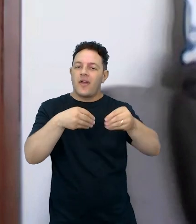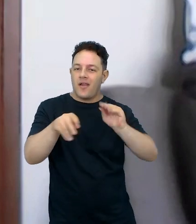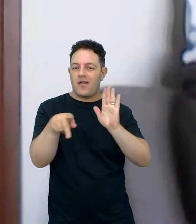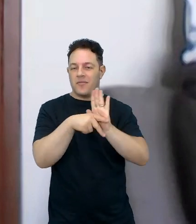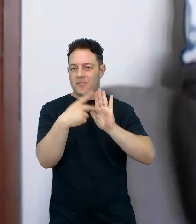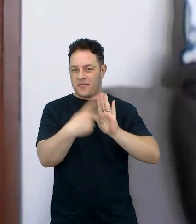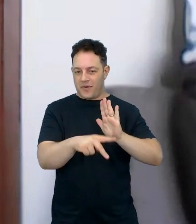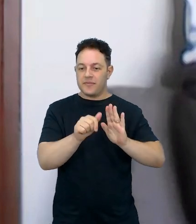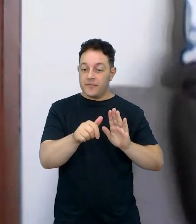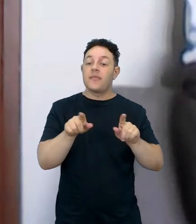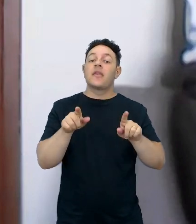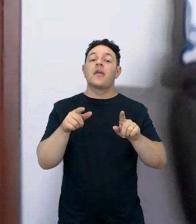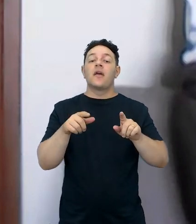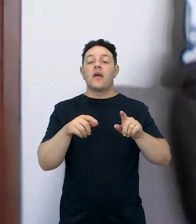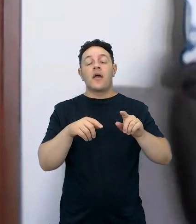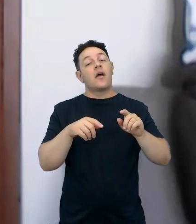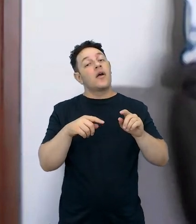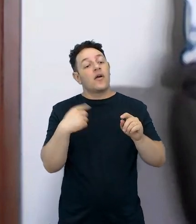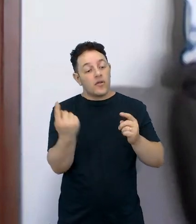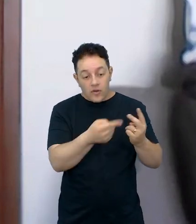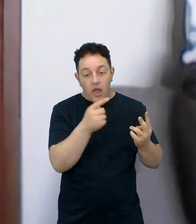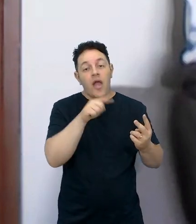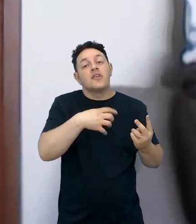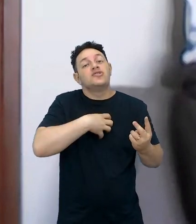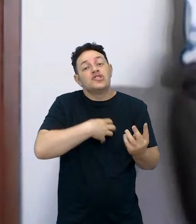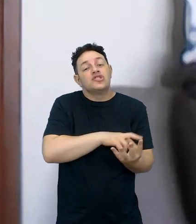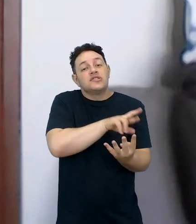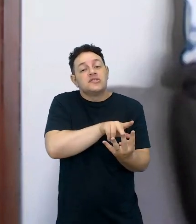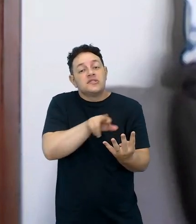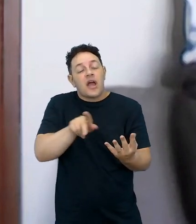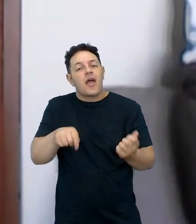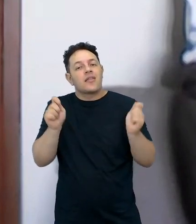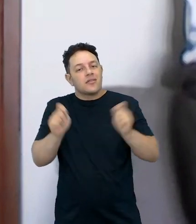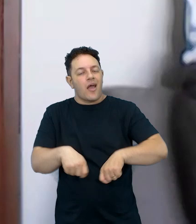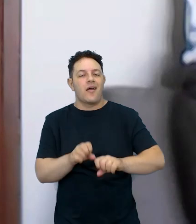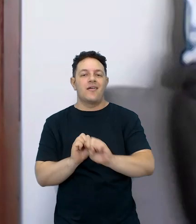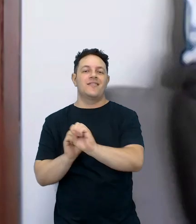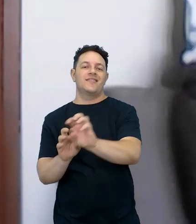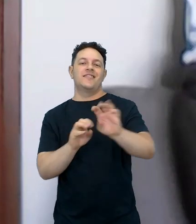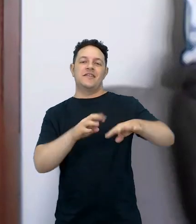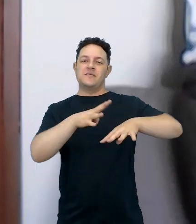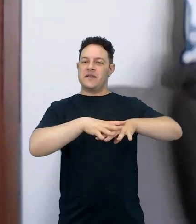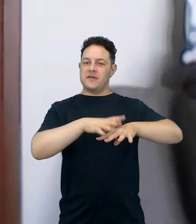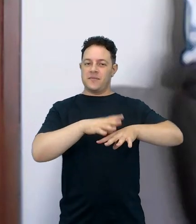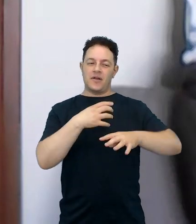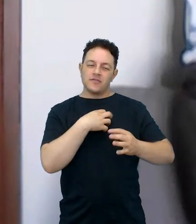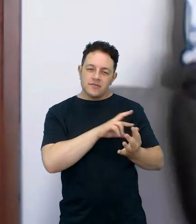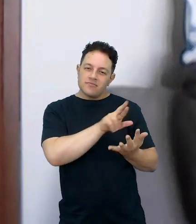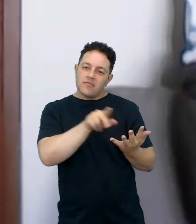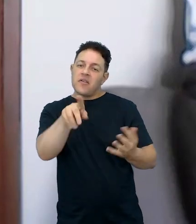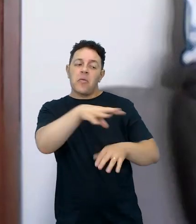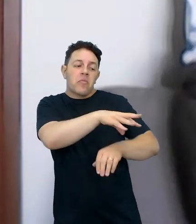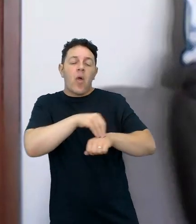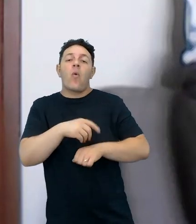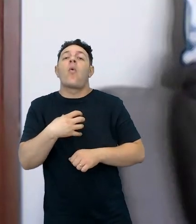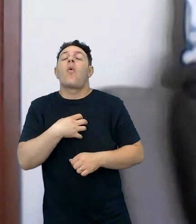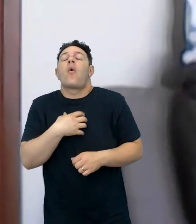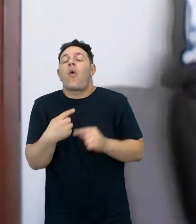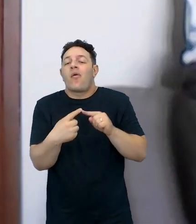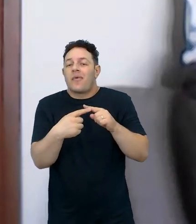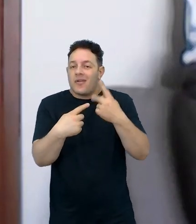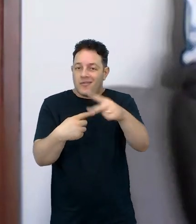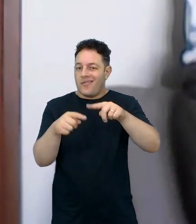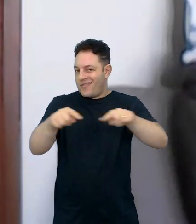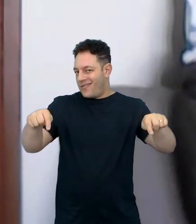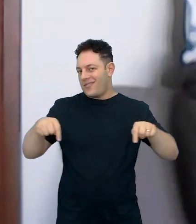quais podem ser considerados formas privilegiadas da atividade matemática. Então, a gente traz